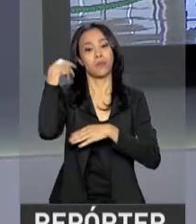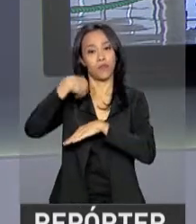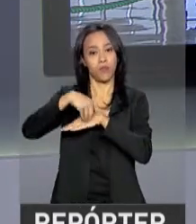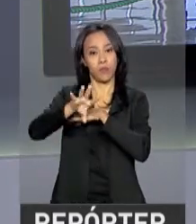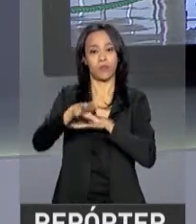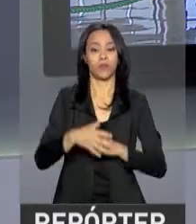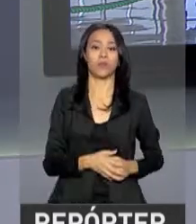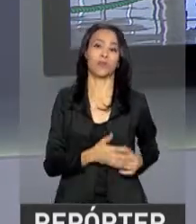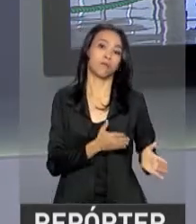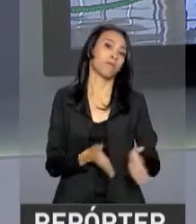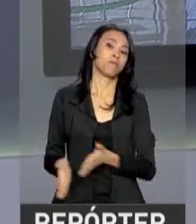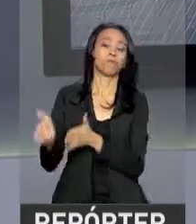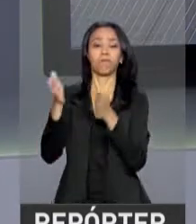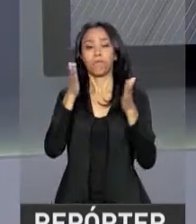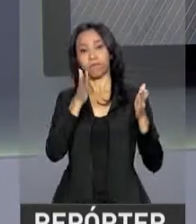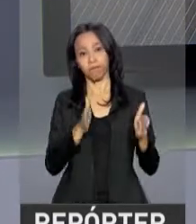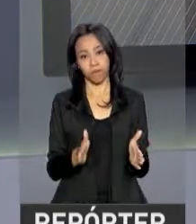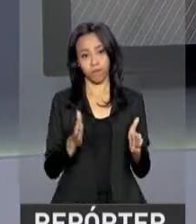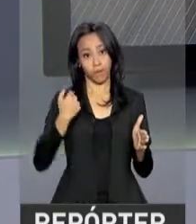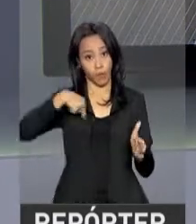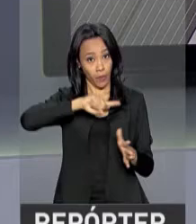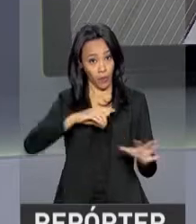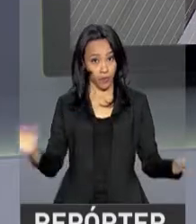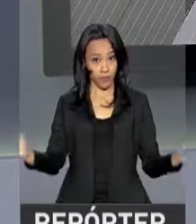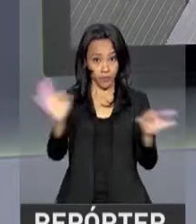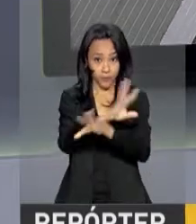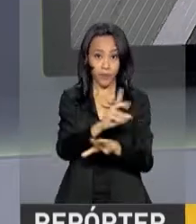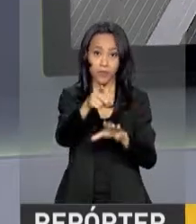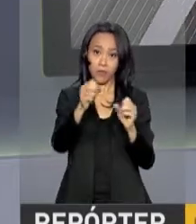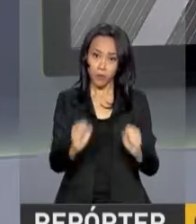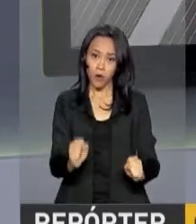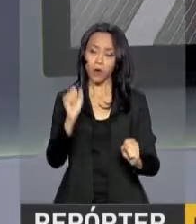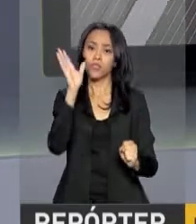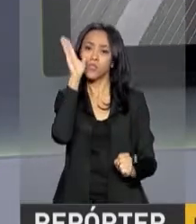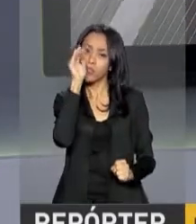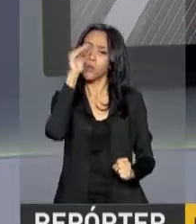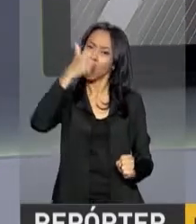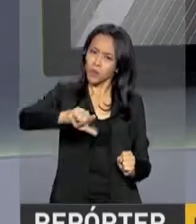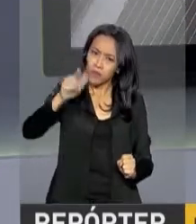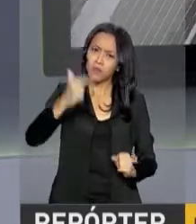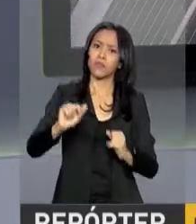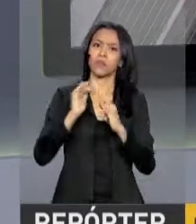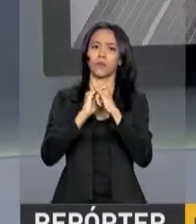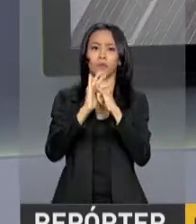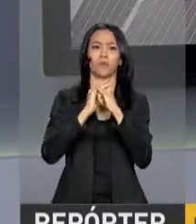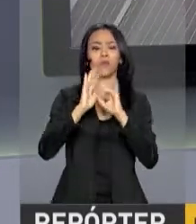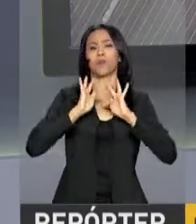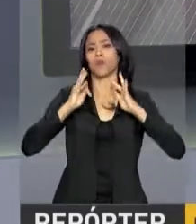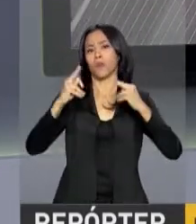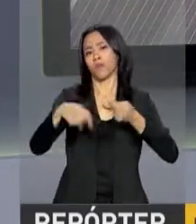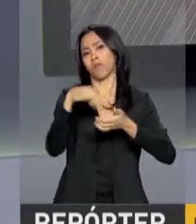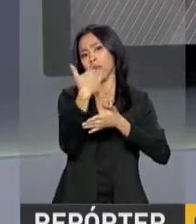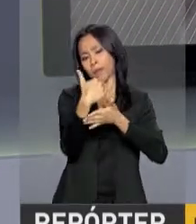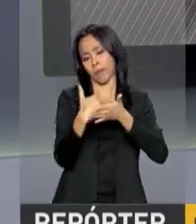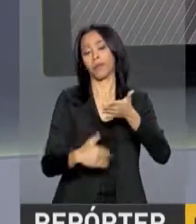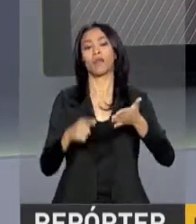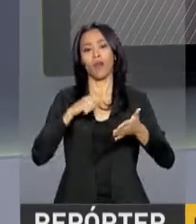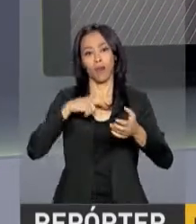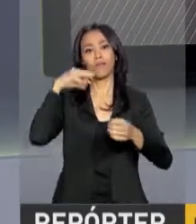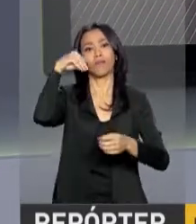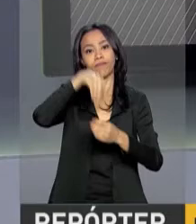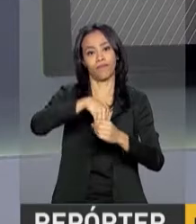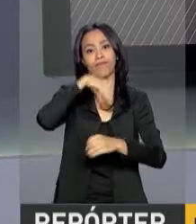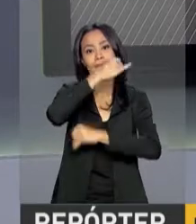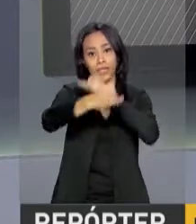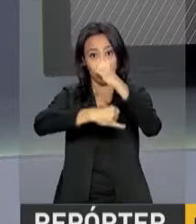informações nós ficamos por aqui você pode rever as reportagens no youtube e toda nossa programação também está na